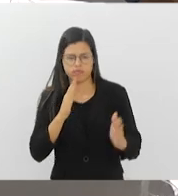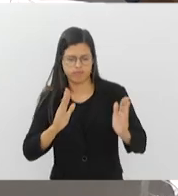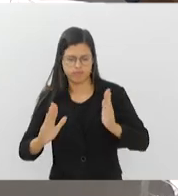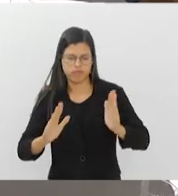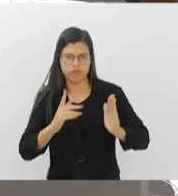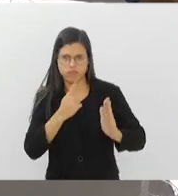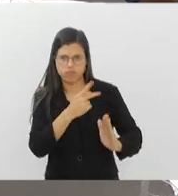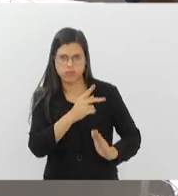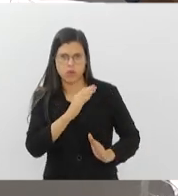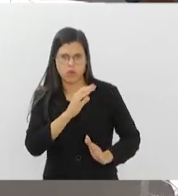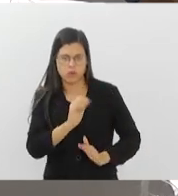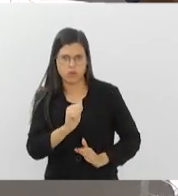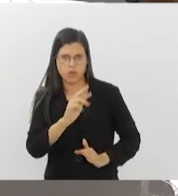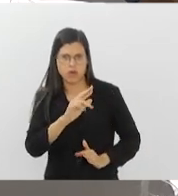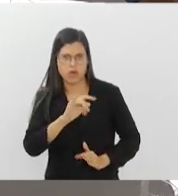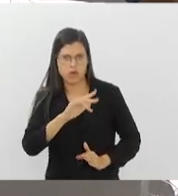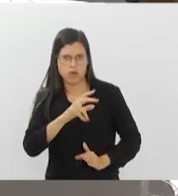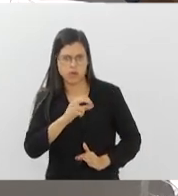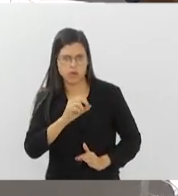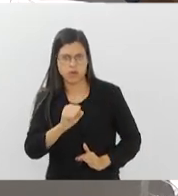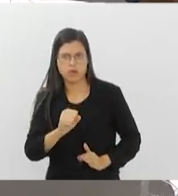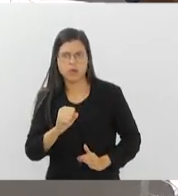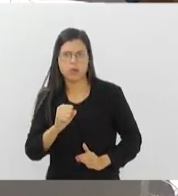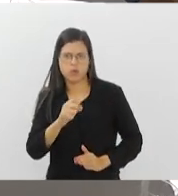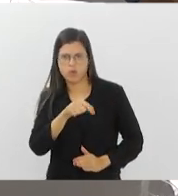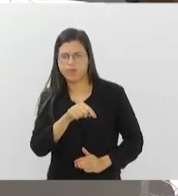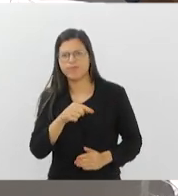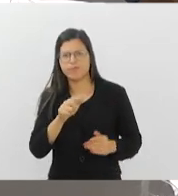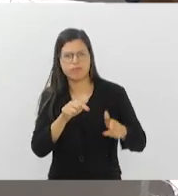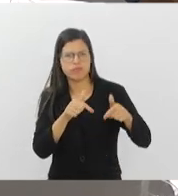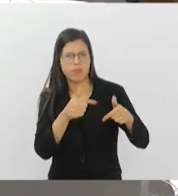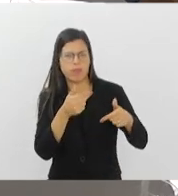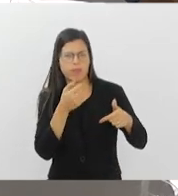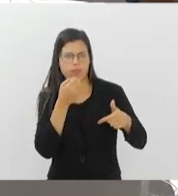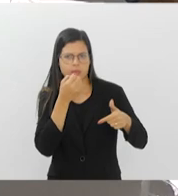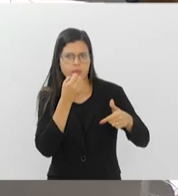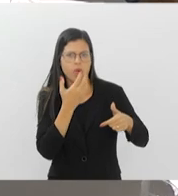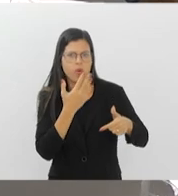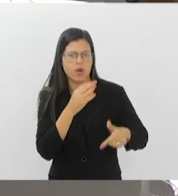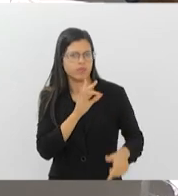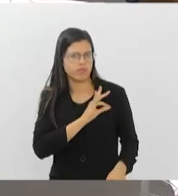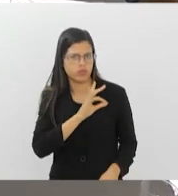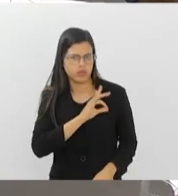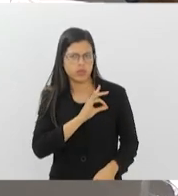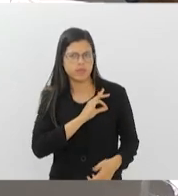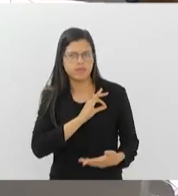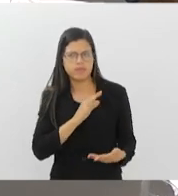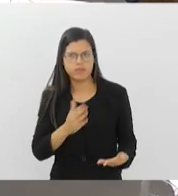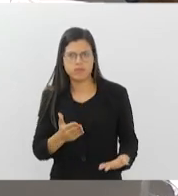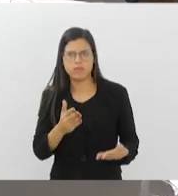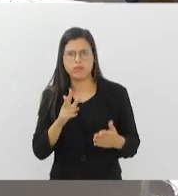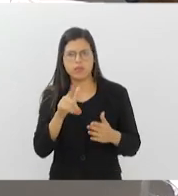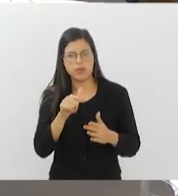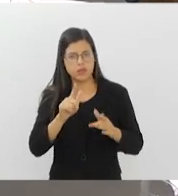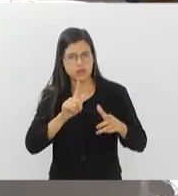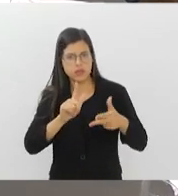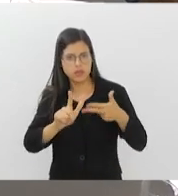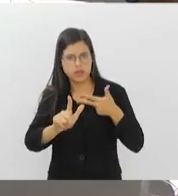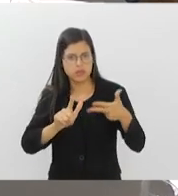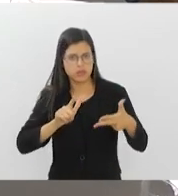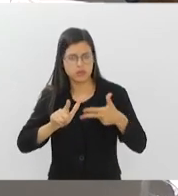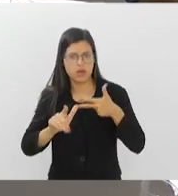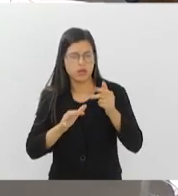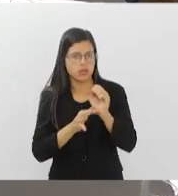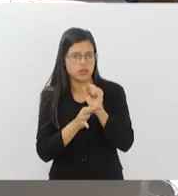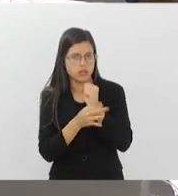o intuito, como bom policial que é legislar sobre segurança pública,